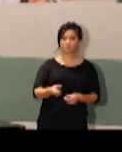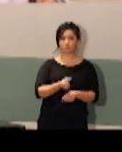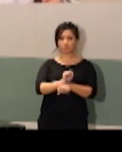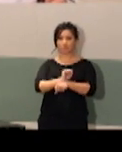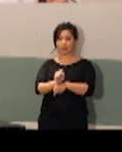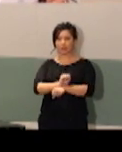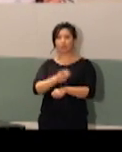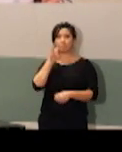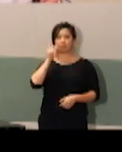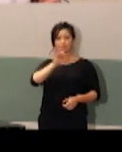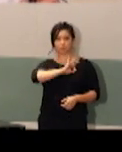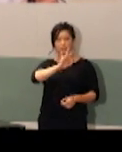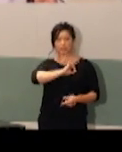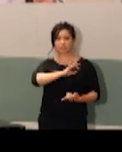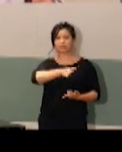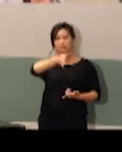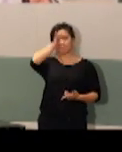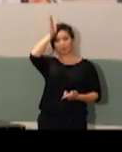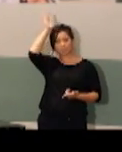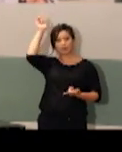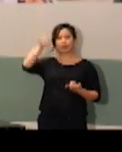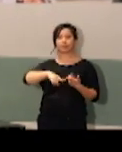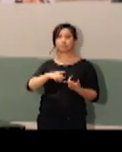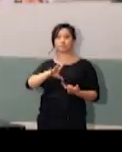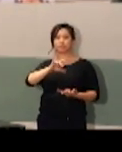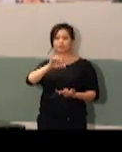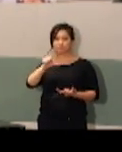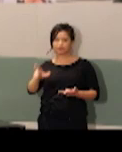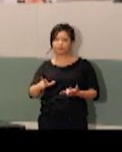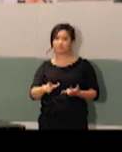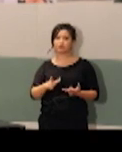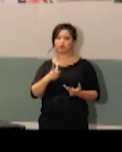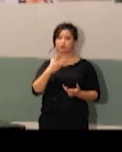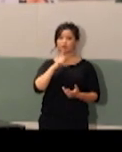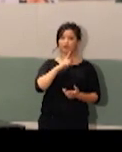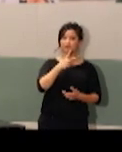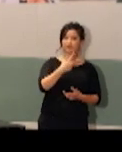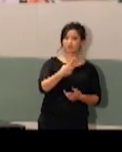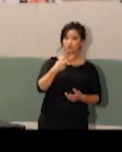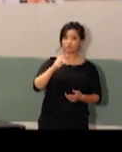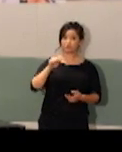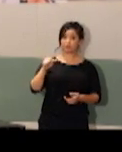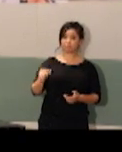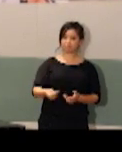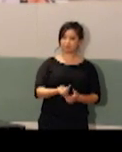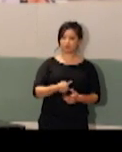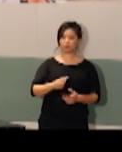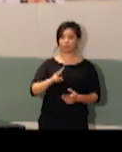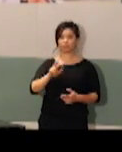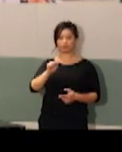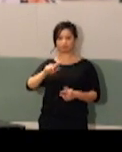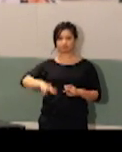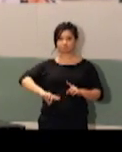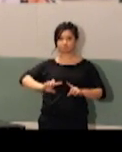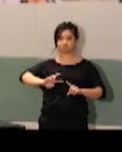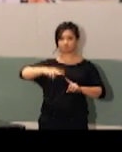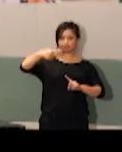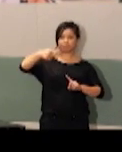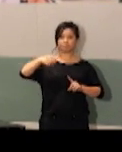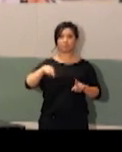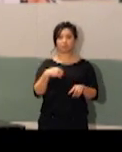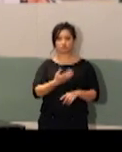Corpo de Bombeiros, a Polícia Civil. Foi 22 mil promoções. Conseguimos fazer uma recuperação dos nossos